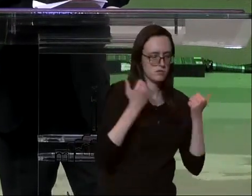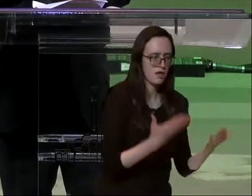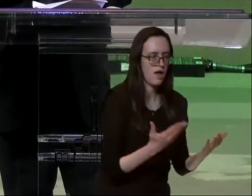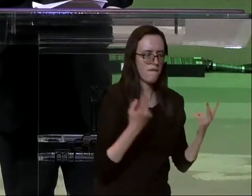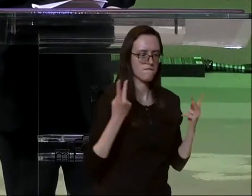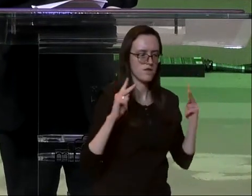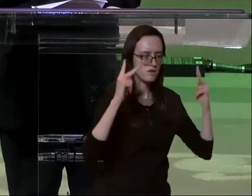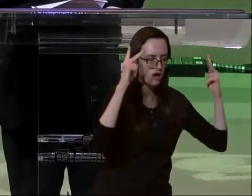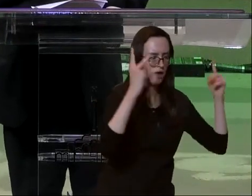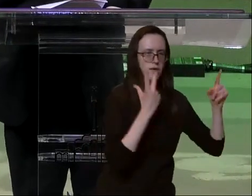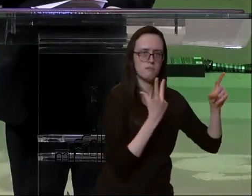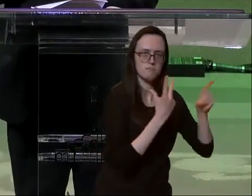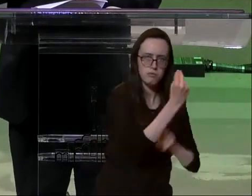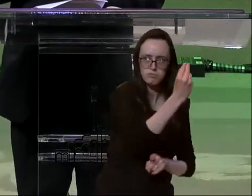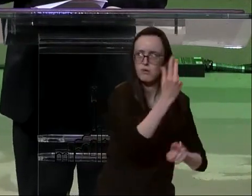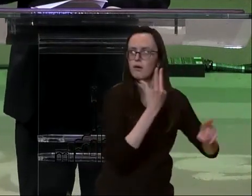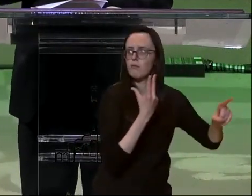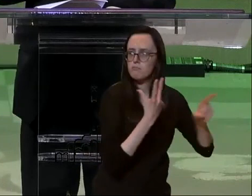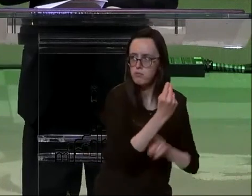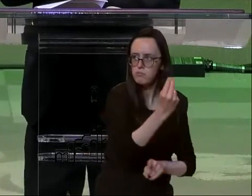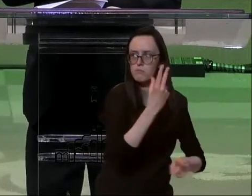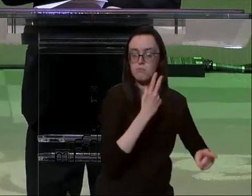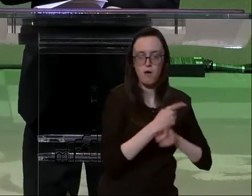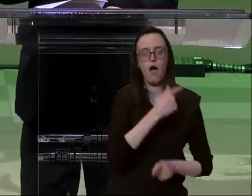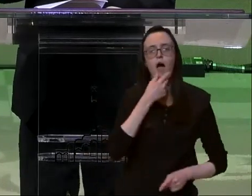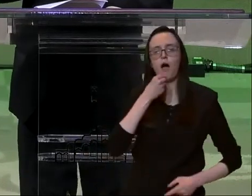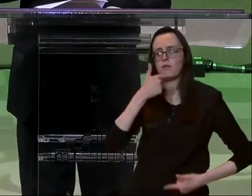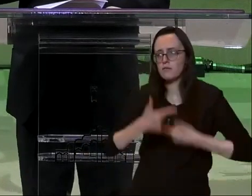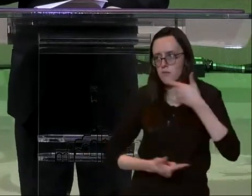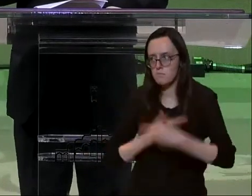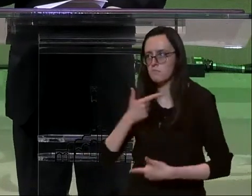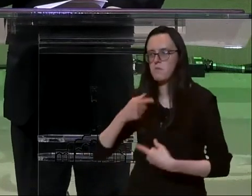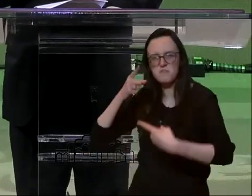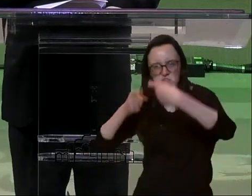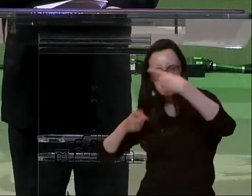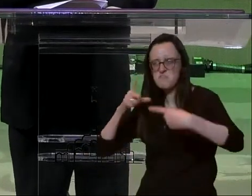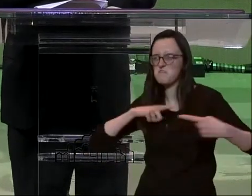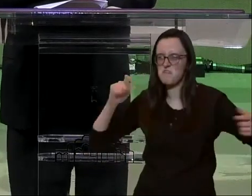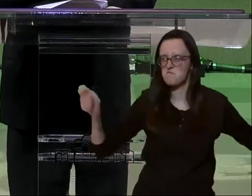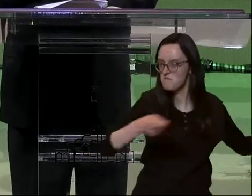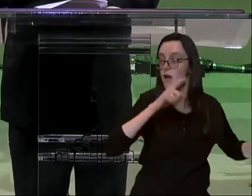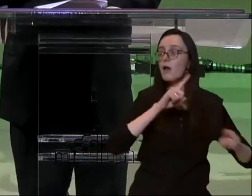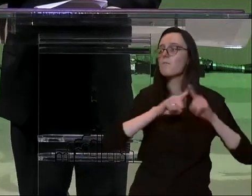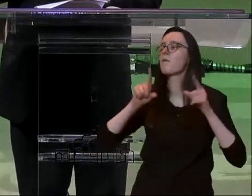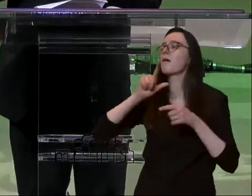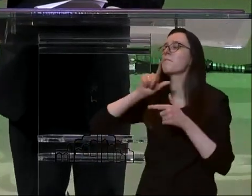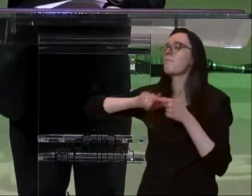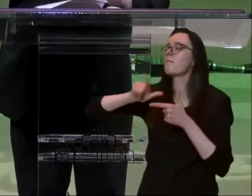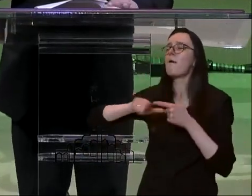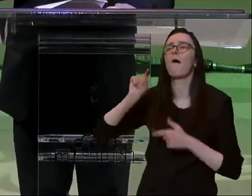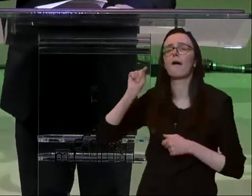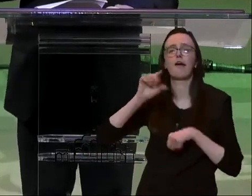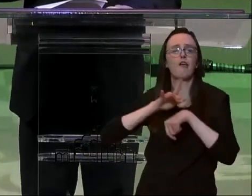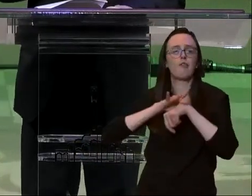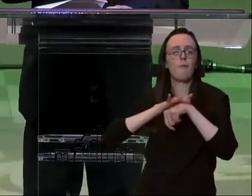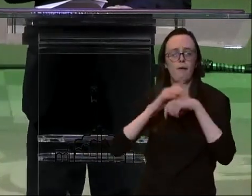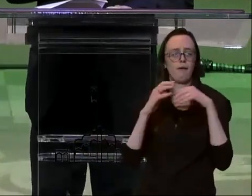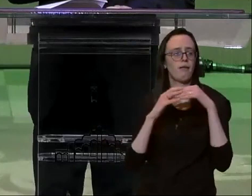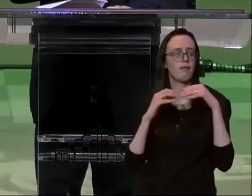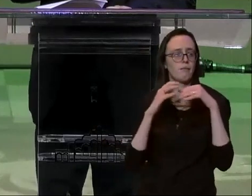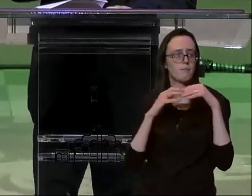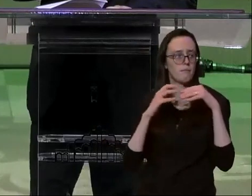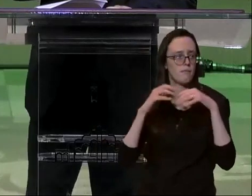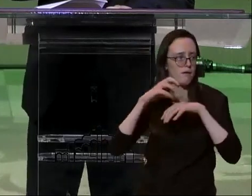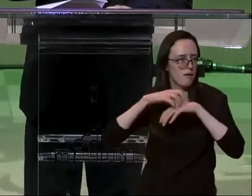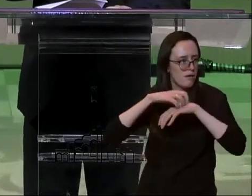à Síria. Era ele herói de guerra, porém leproso. Saíram tropas da